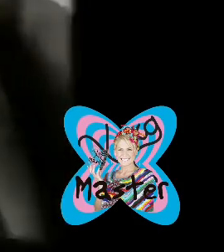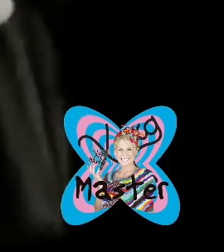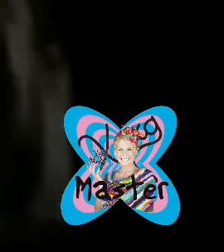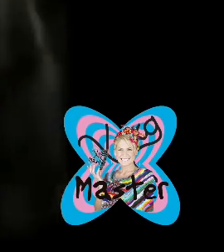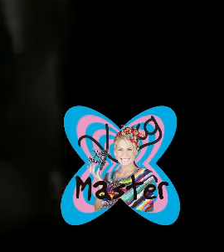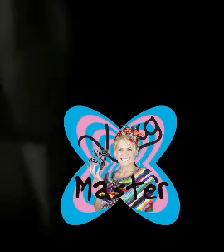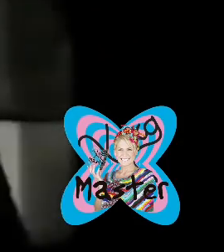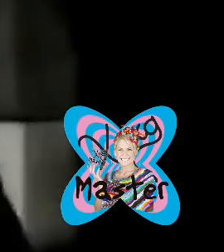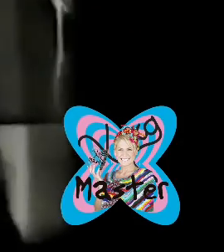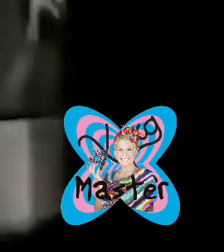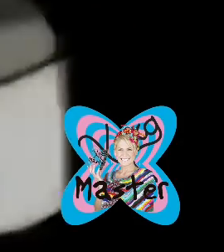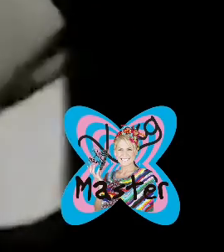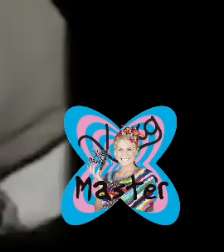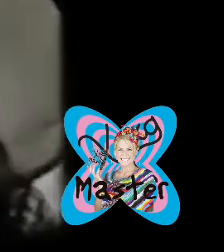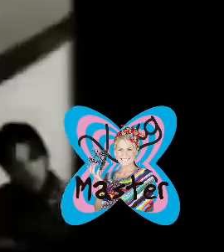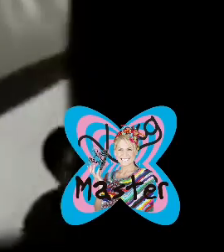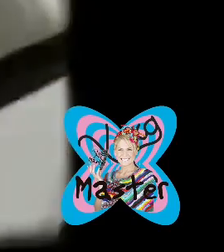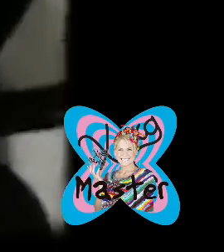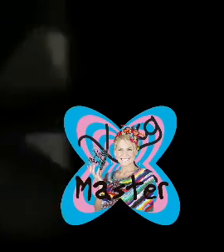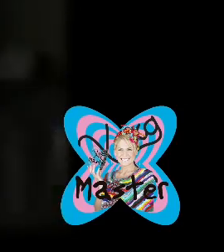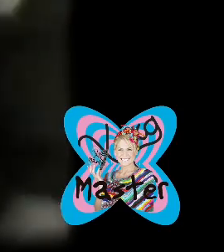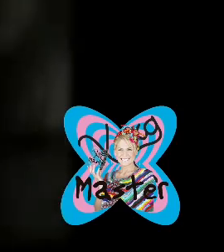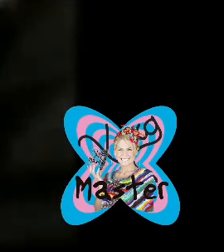escrever beijo tchau